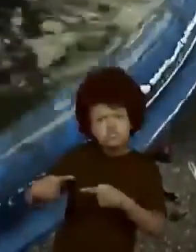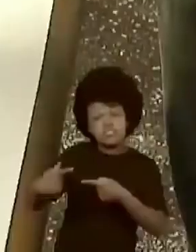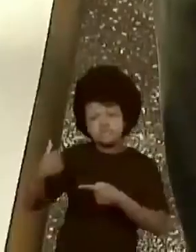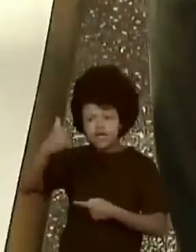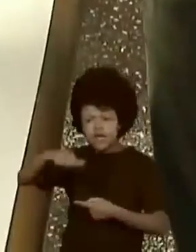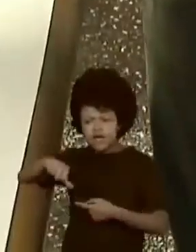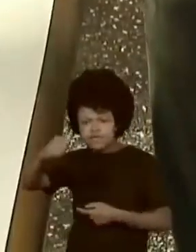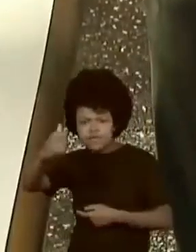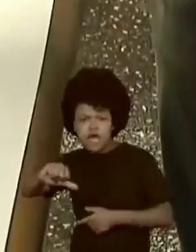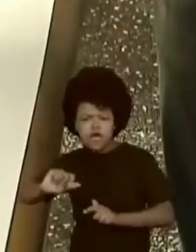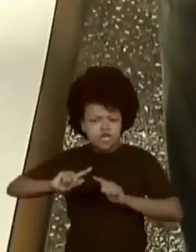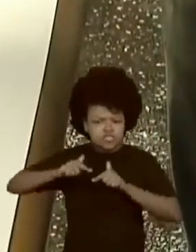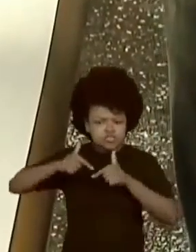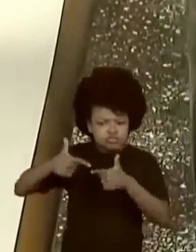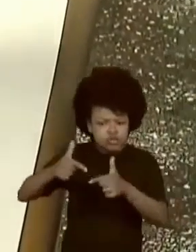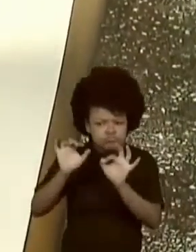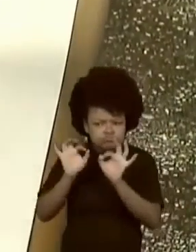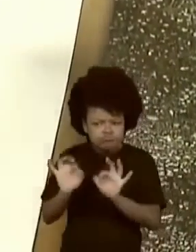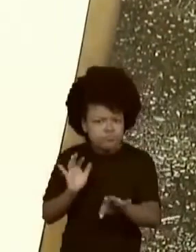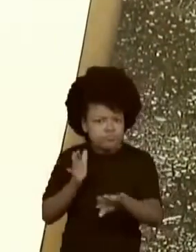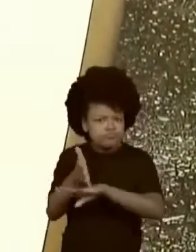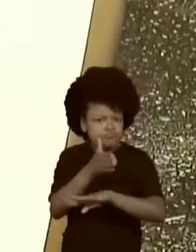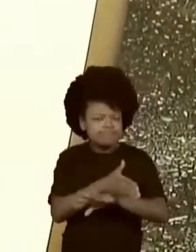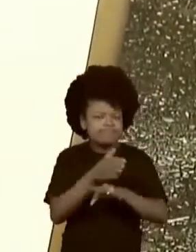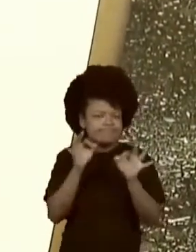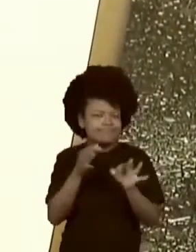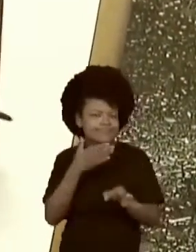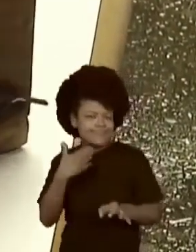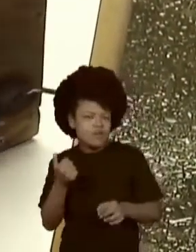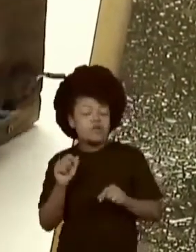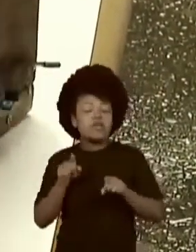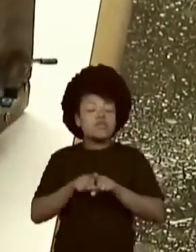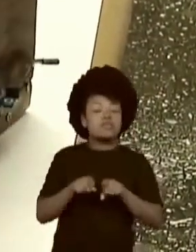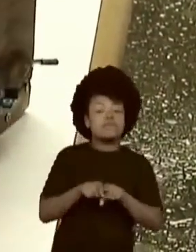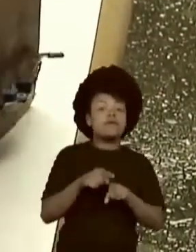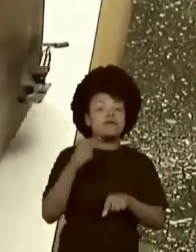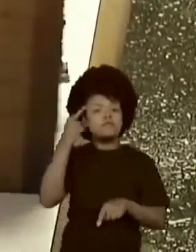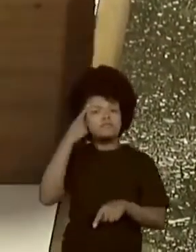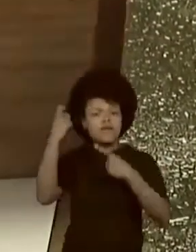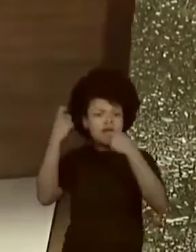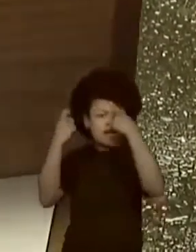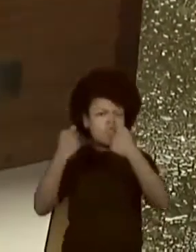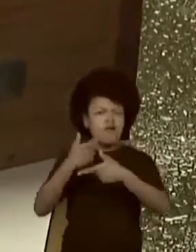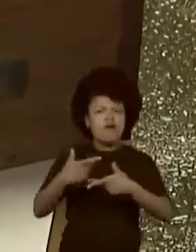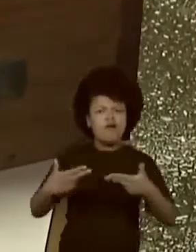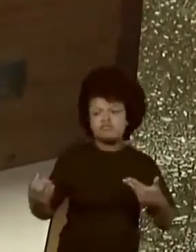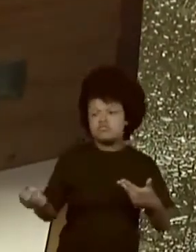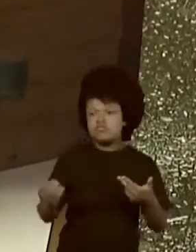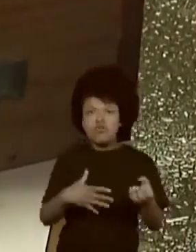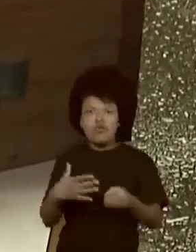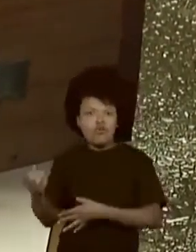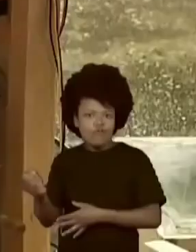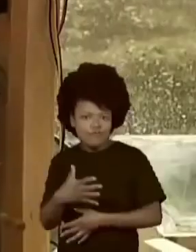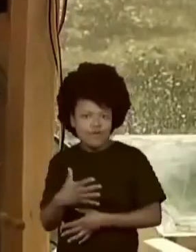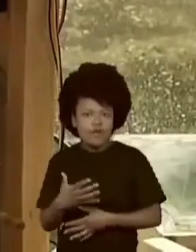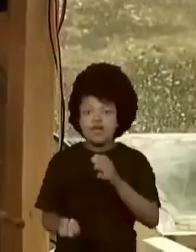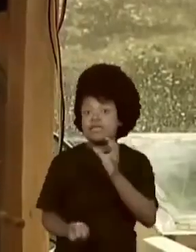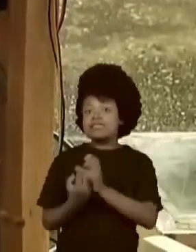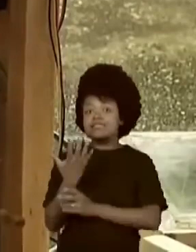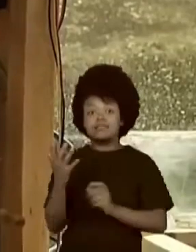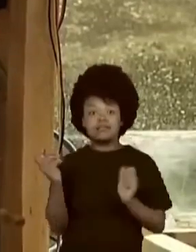né? E além disso, eles são muito criativos. Então eles trazem ideias que podem